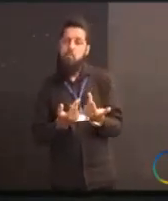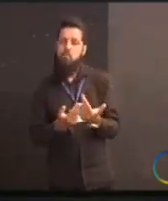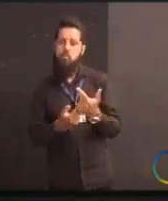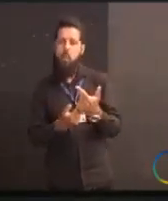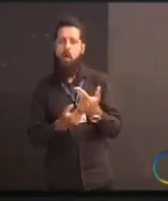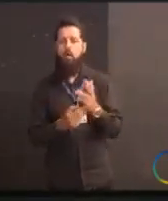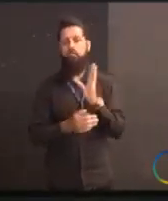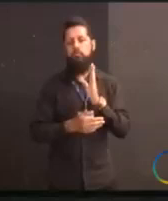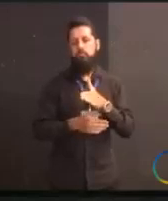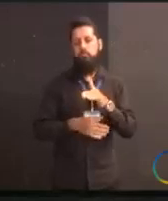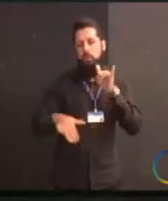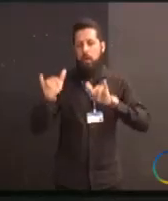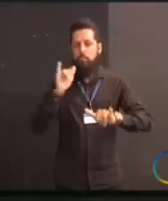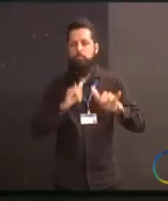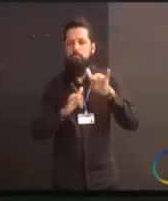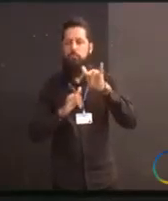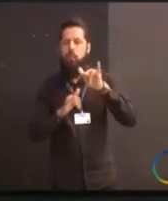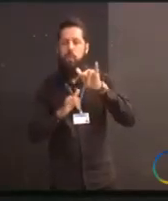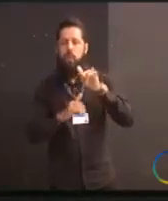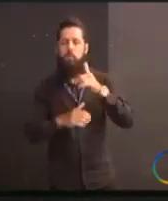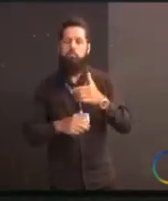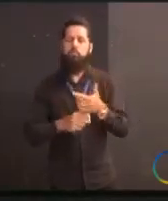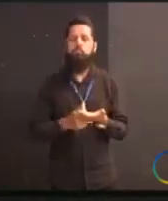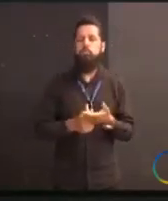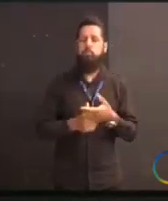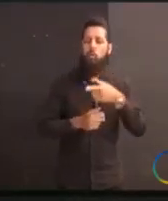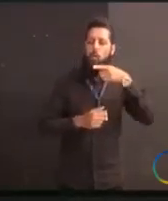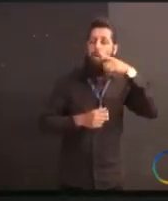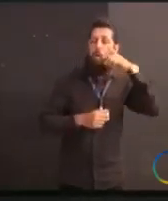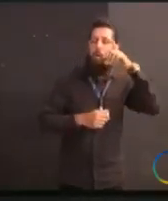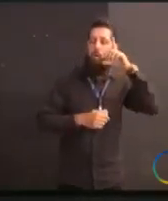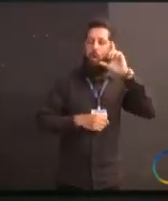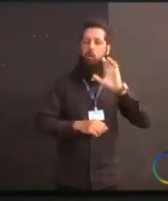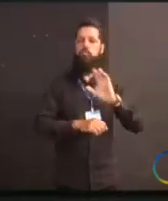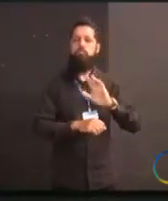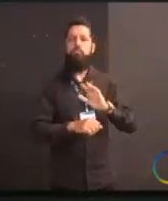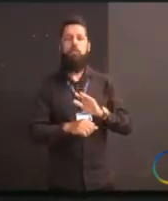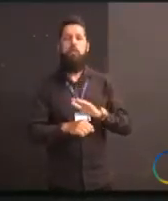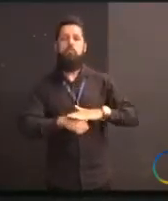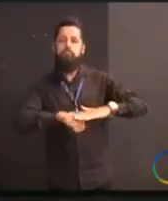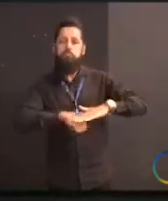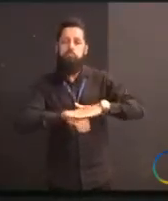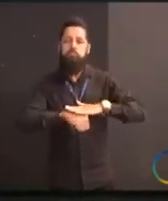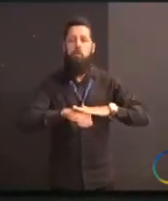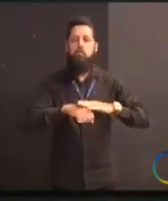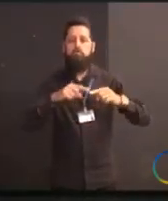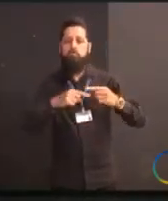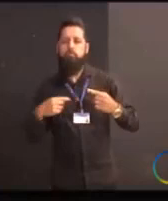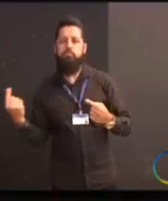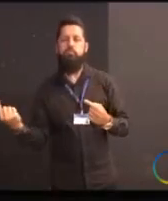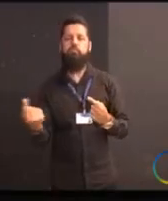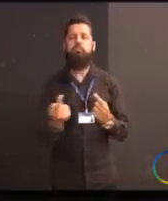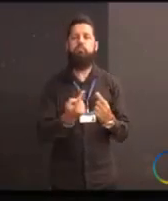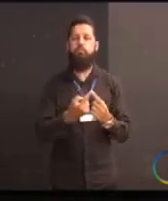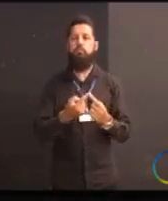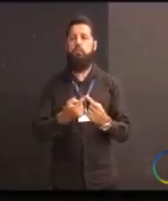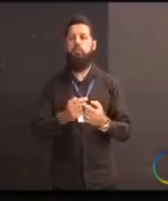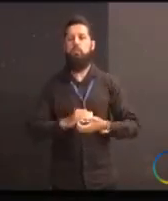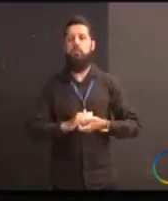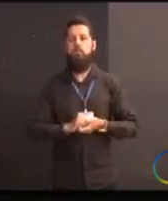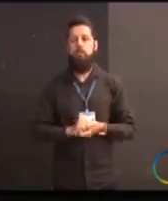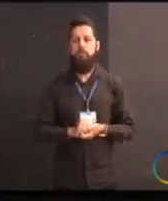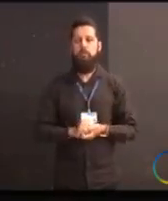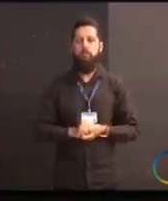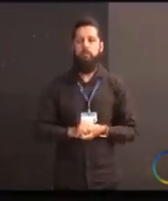esteve reencarnado, portanto sujeito a todas as intempéries e alegrias que passa e